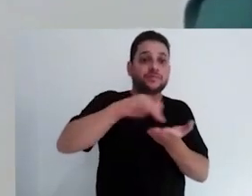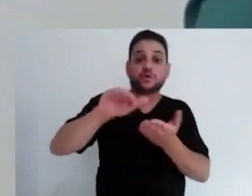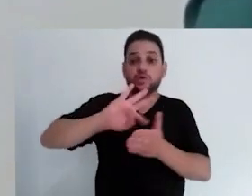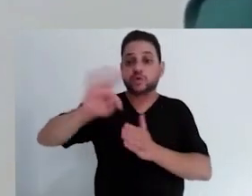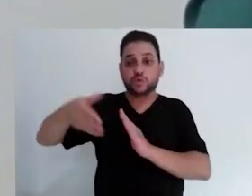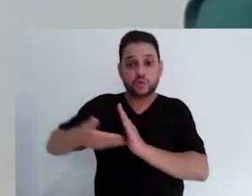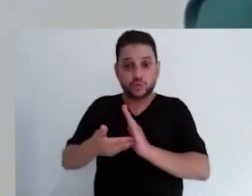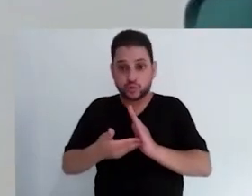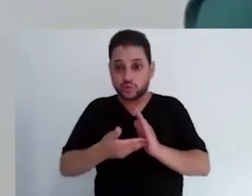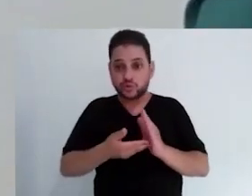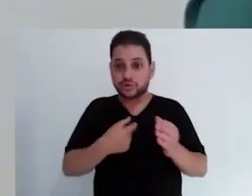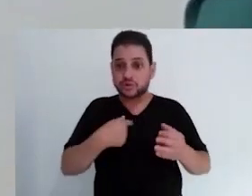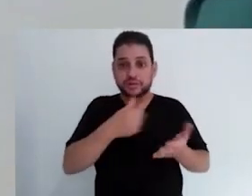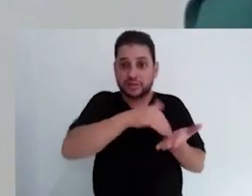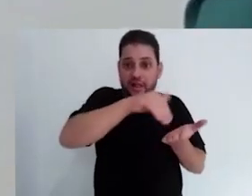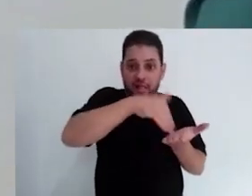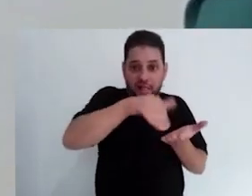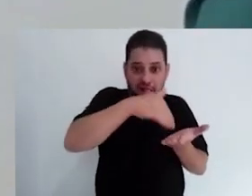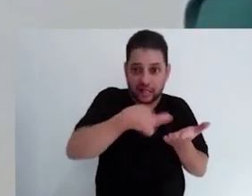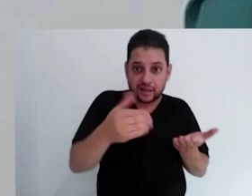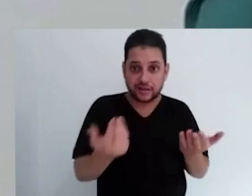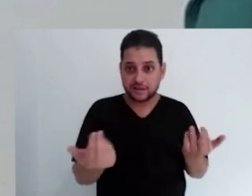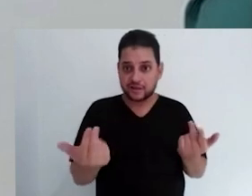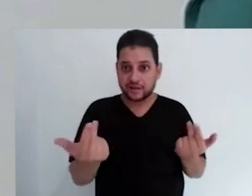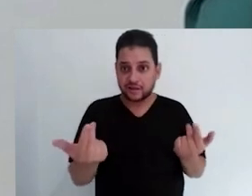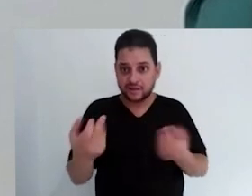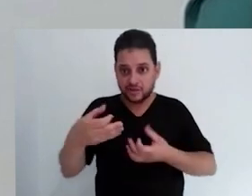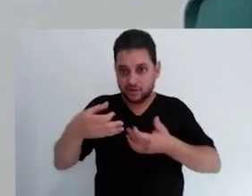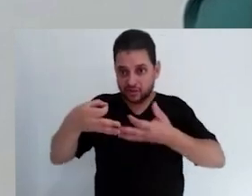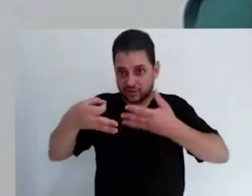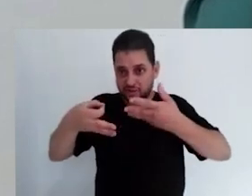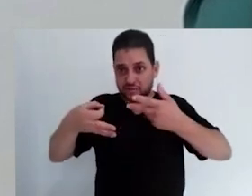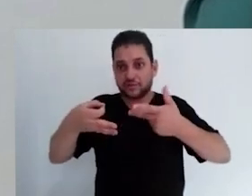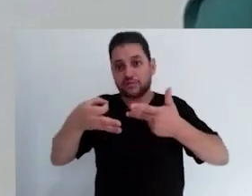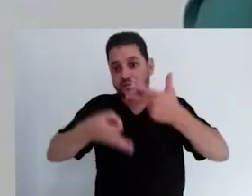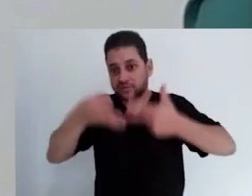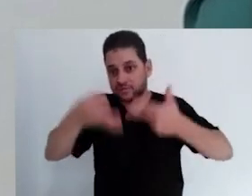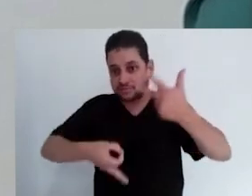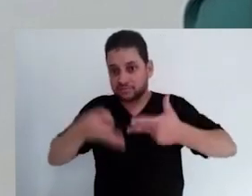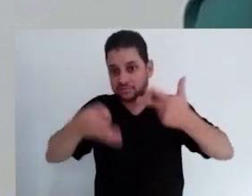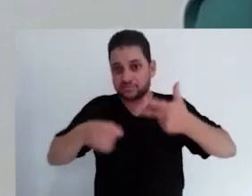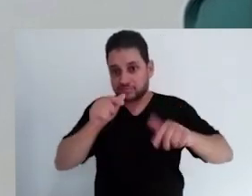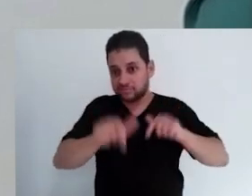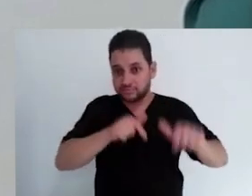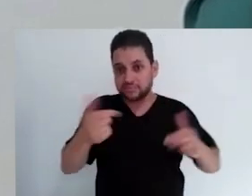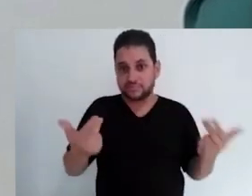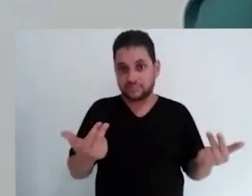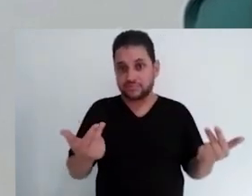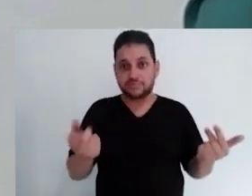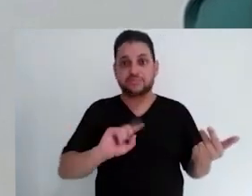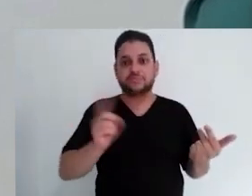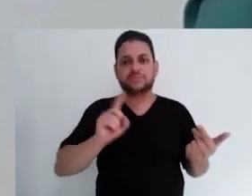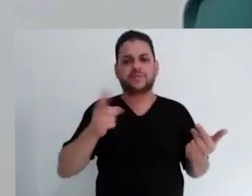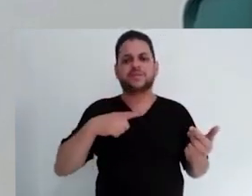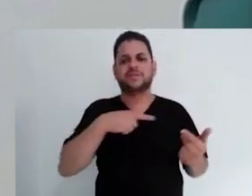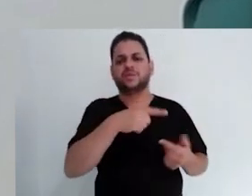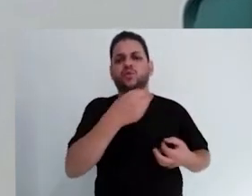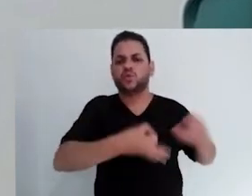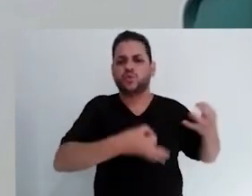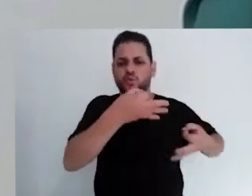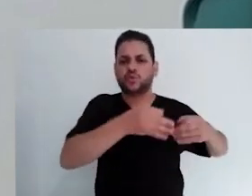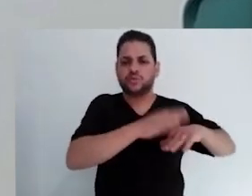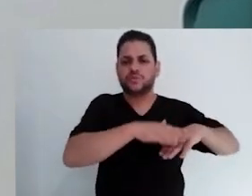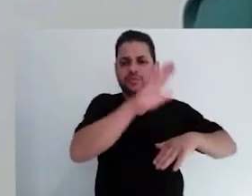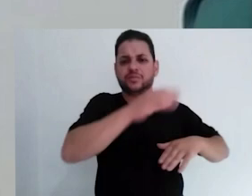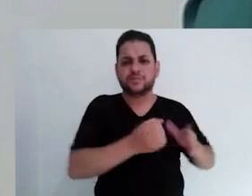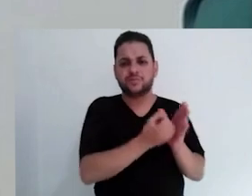uma secretaria, de uma unidade judiciária. Com isso, e como a gente tem um número maior de juízes lotados, existe